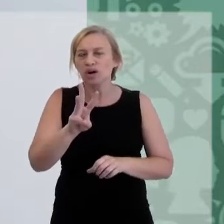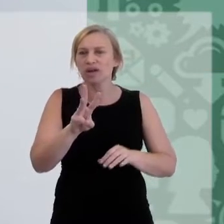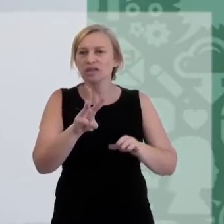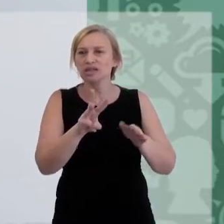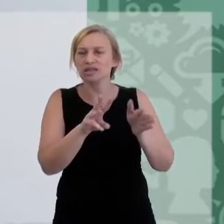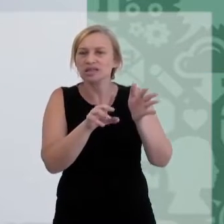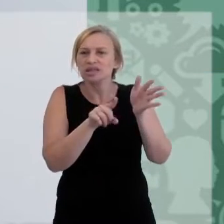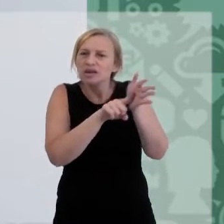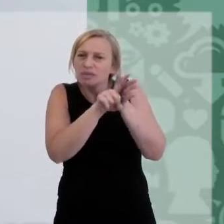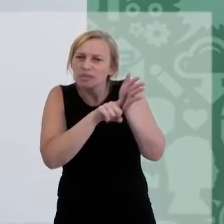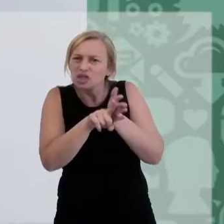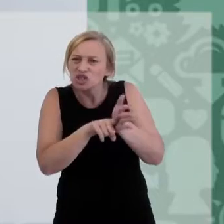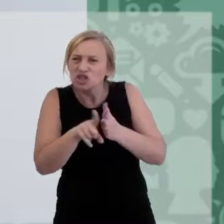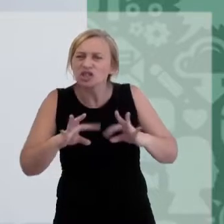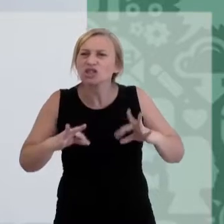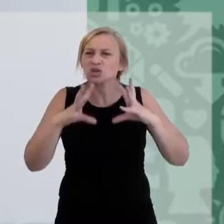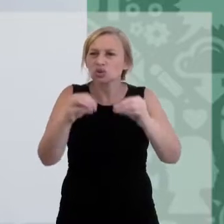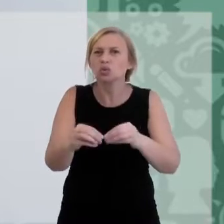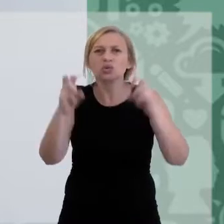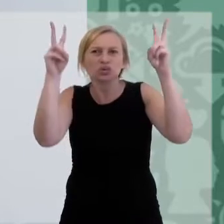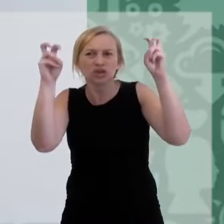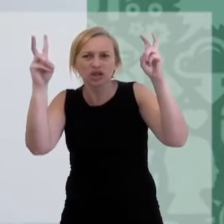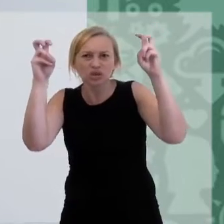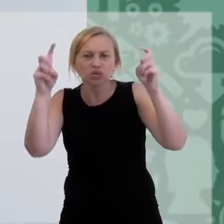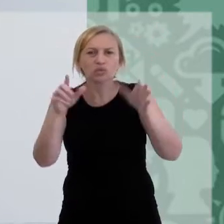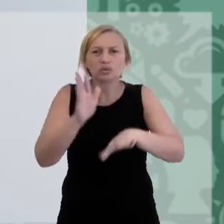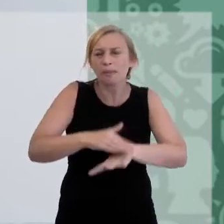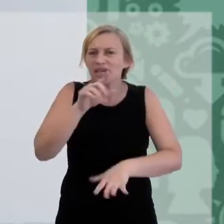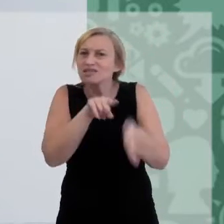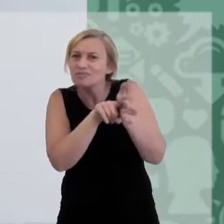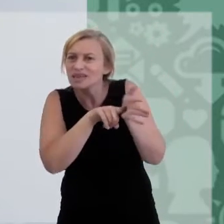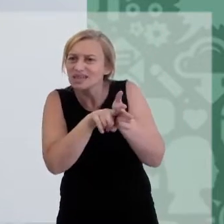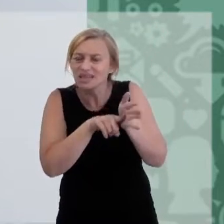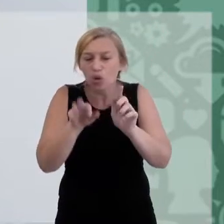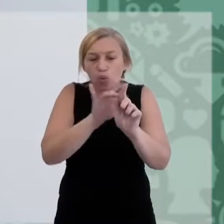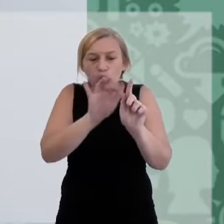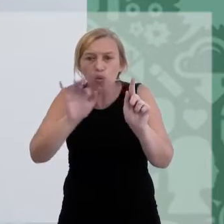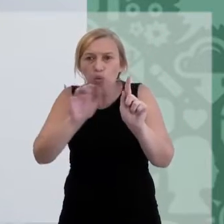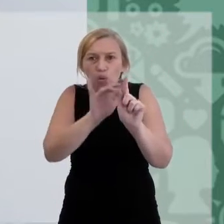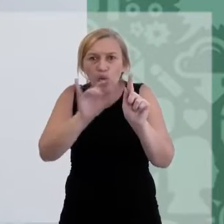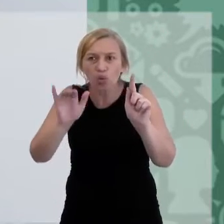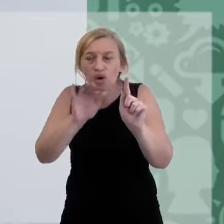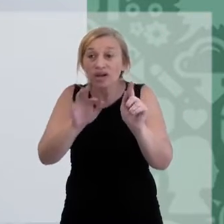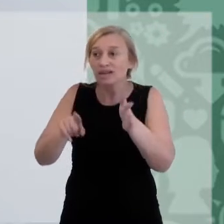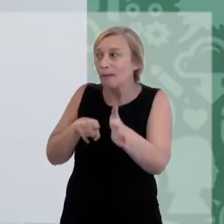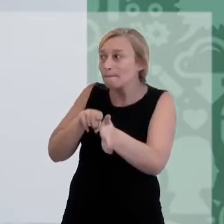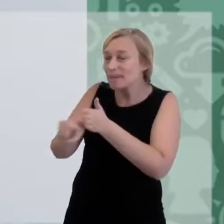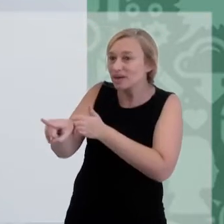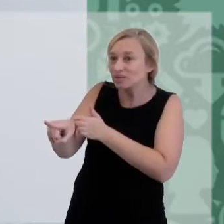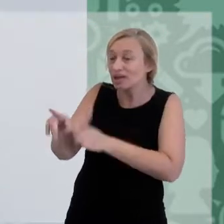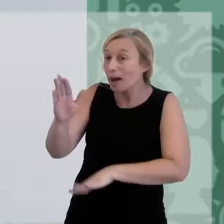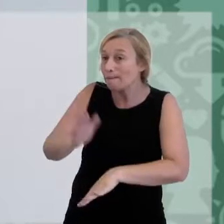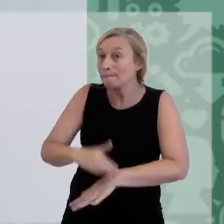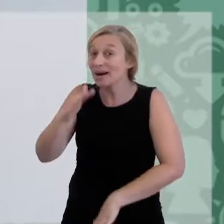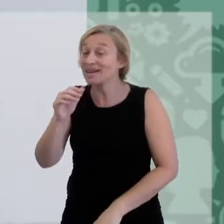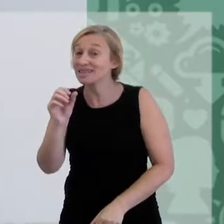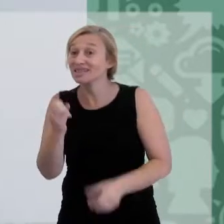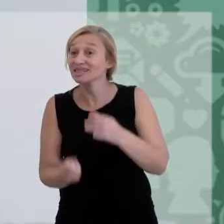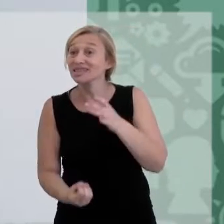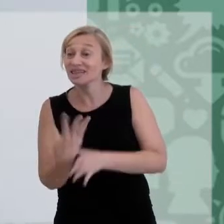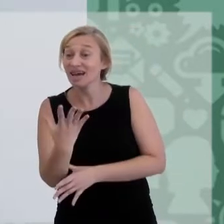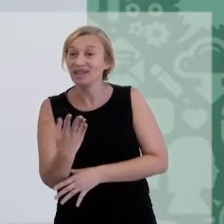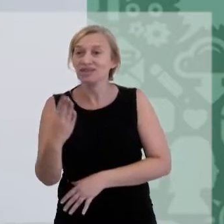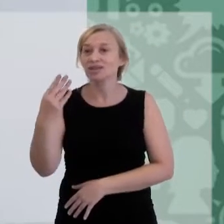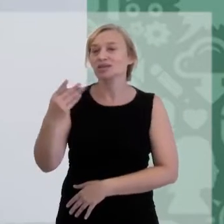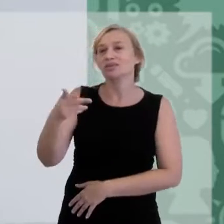com um ranking de informações, personalidades e assuntos mais pesquisados, né, no site, e essa pergunta foi a mais